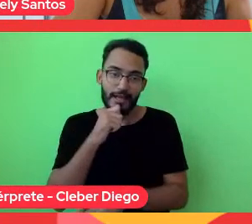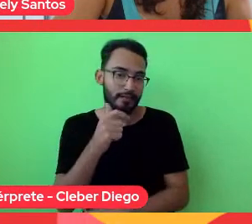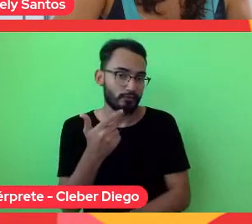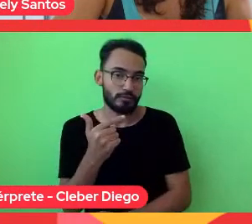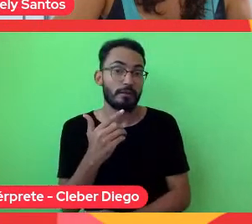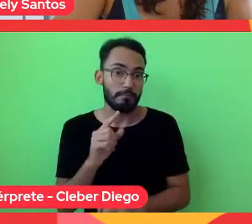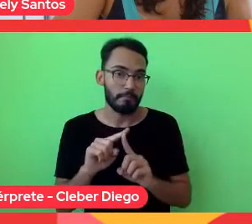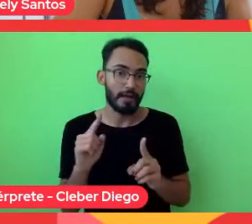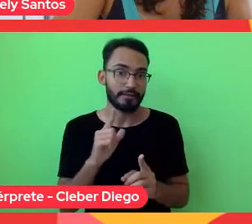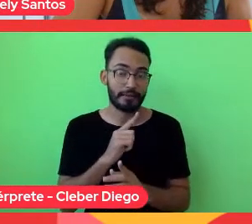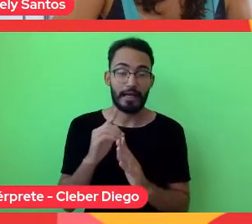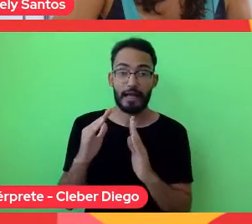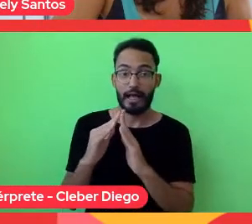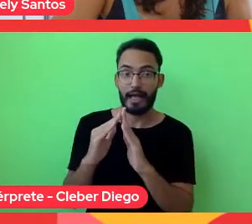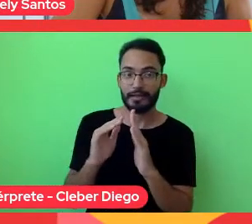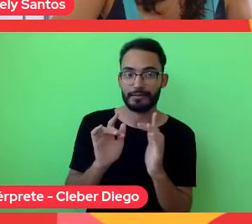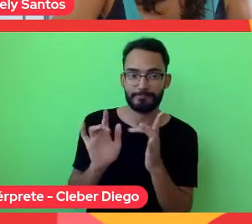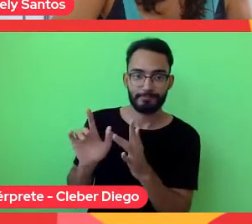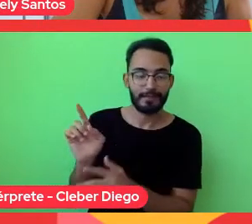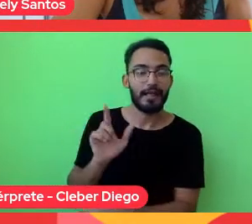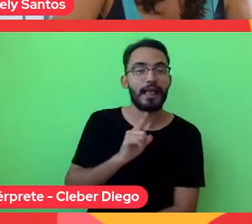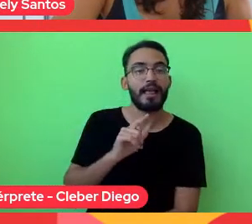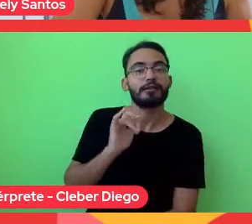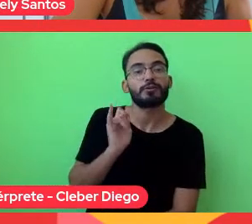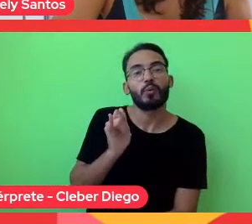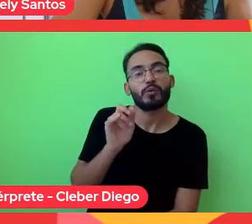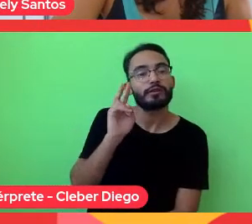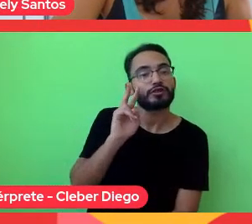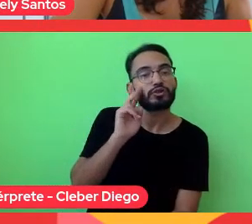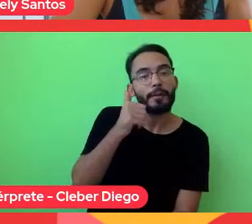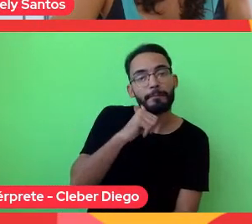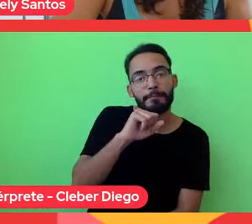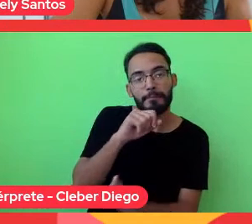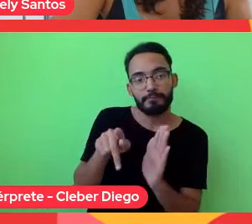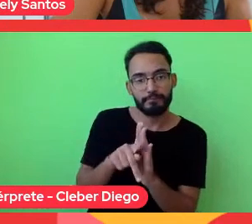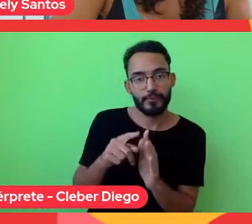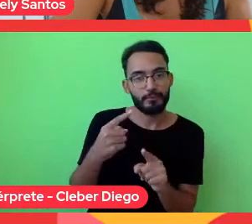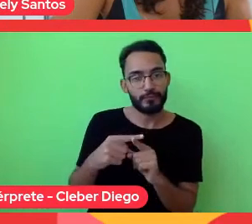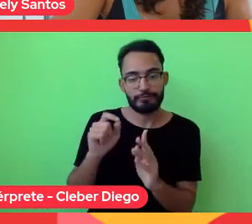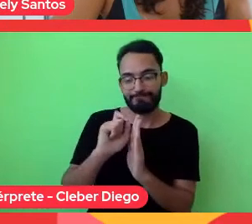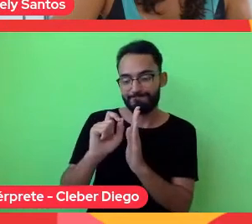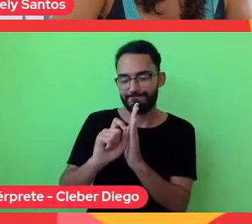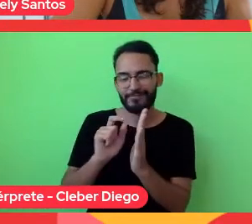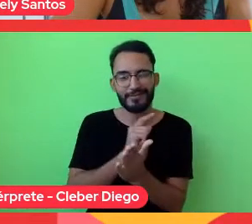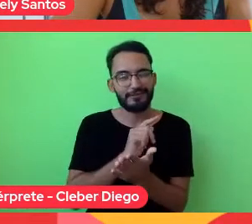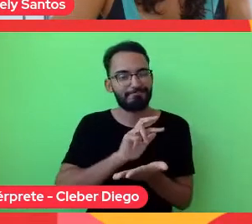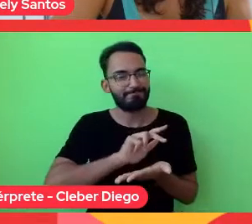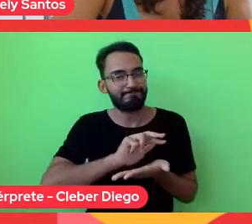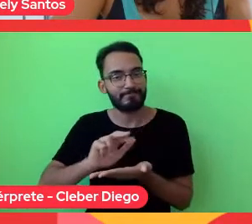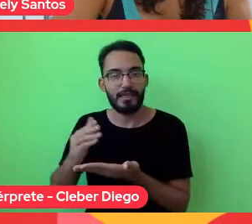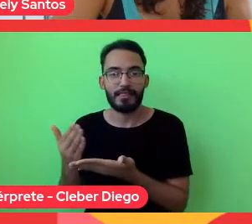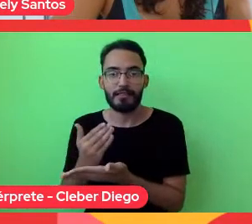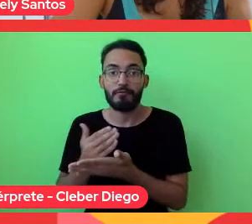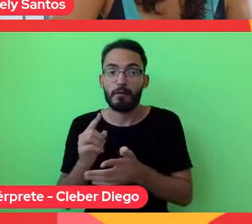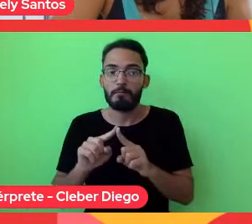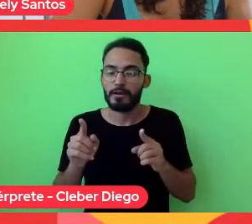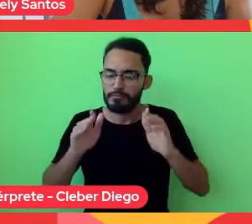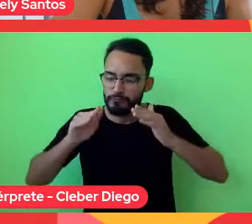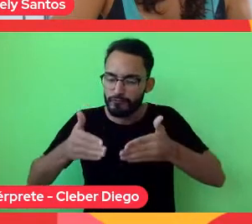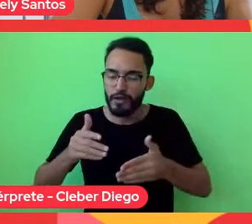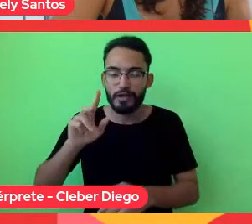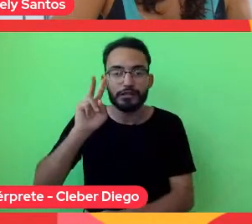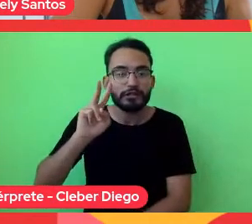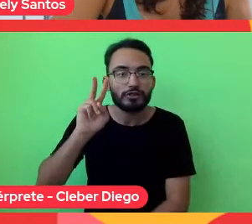que conta a história da mãe. Então acho que é muito interessante isso, porque ela escreveu vários livros, mas ela se concentrou em contar a